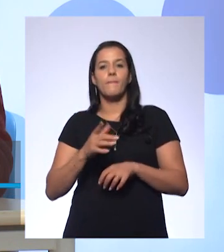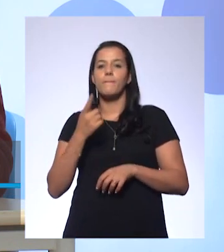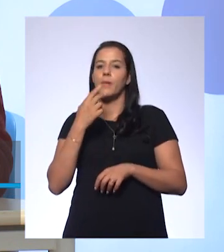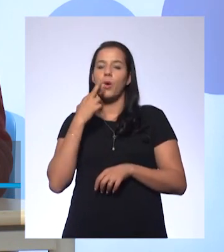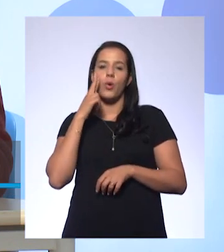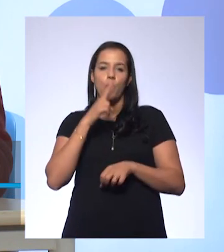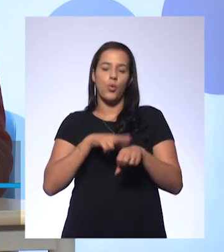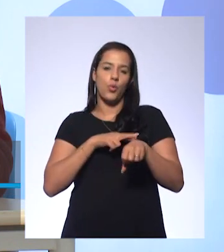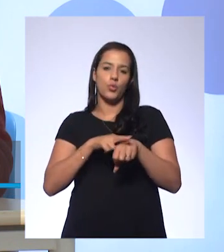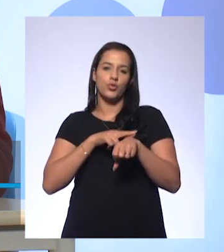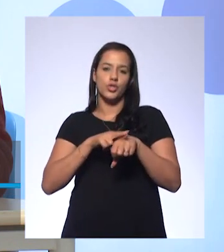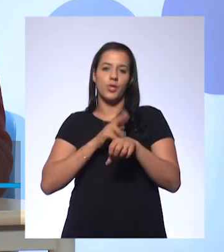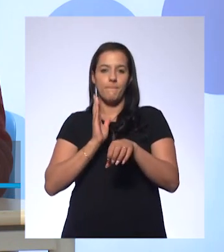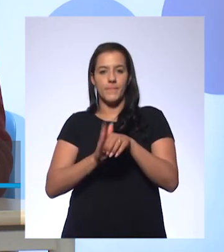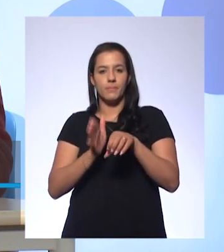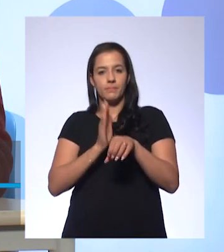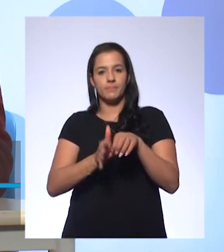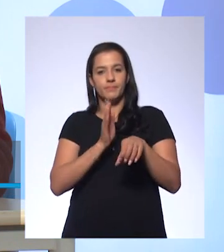Olha só.